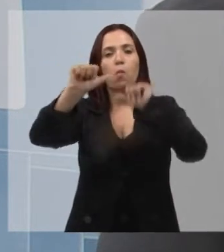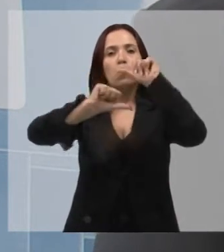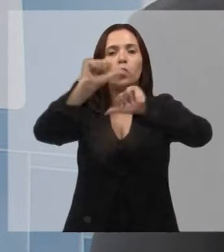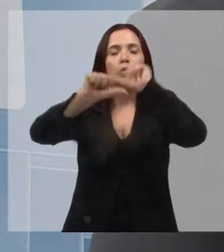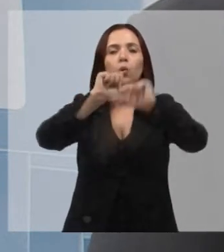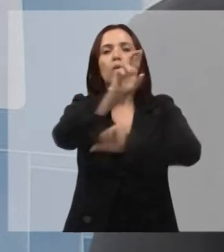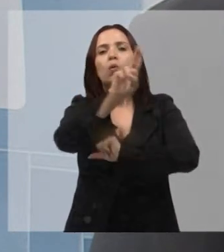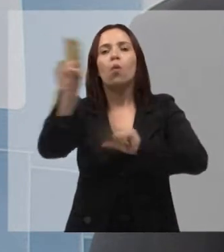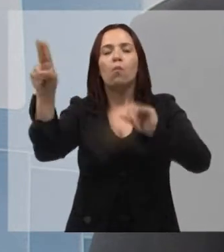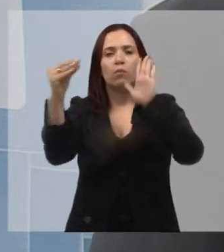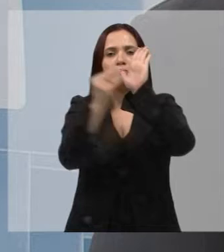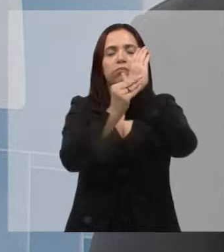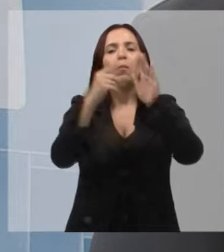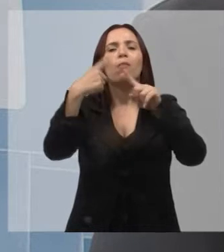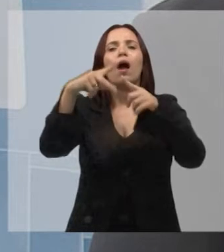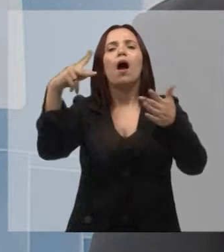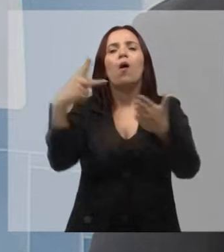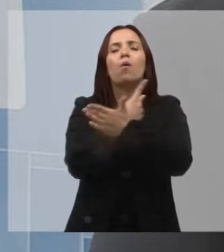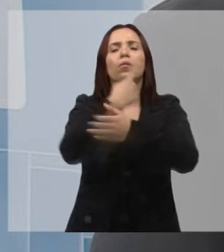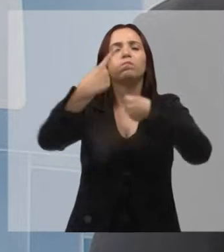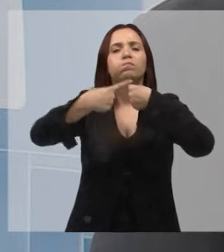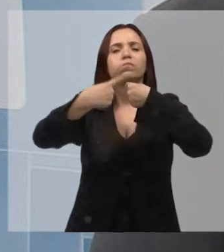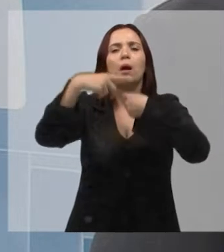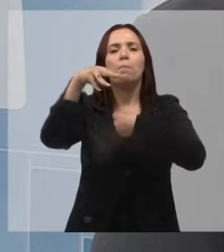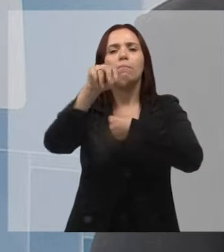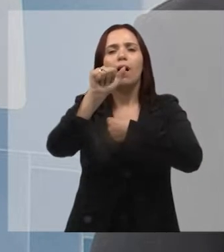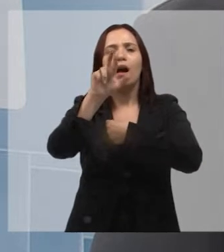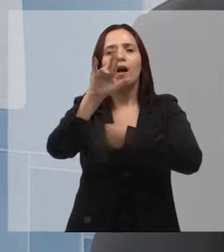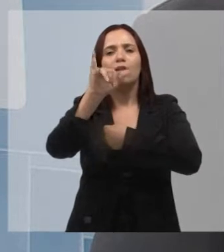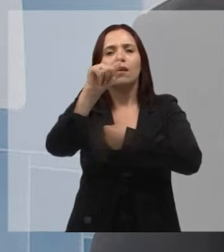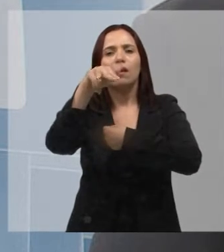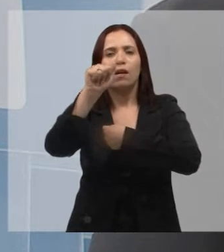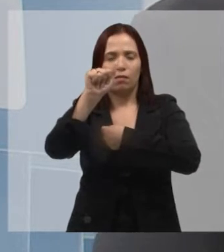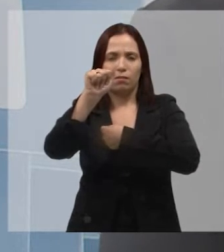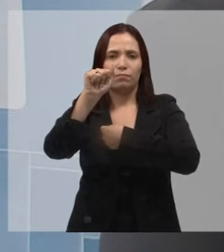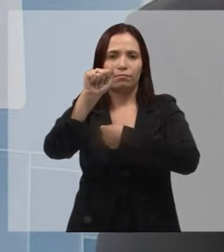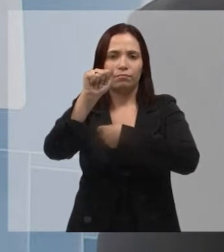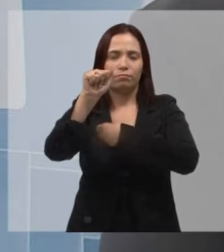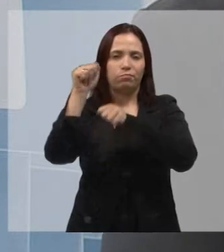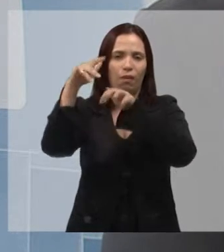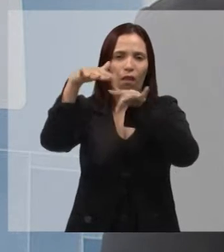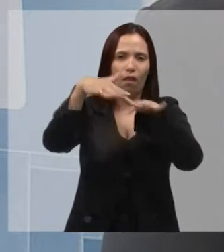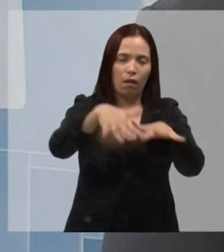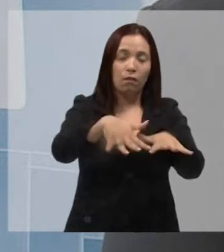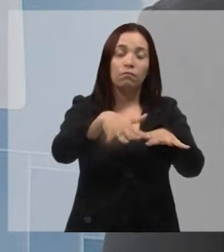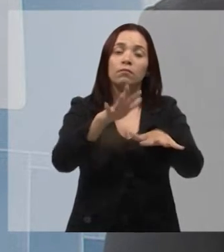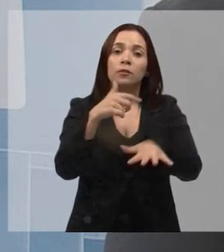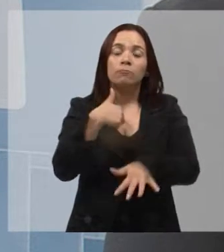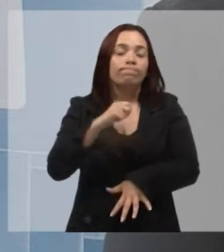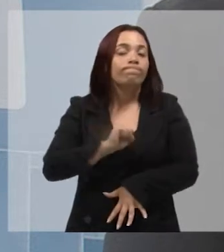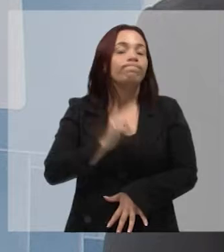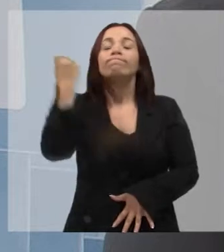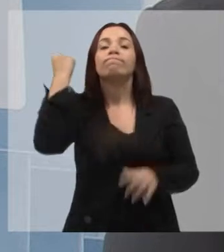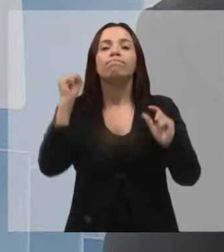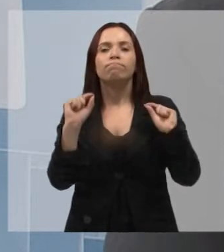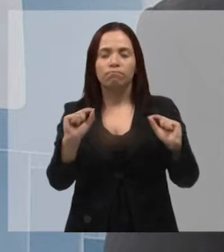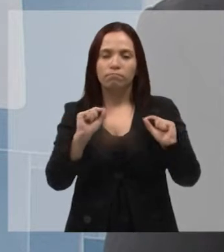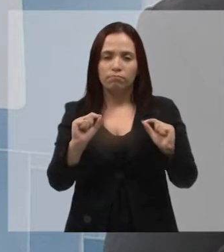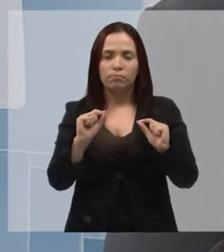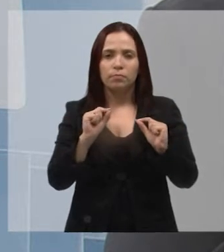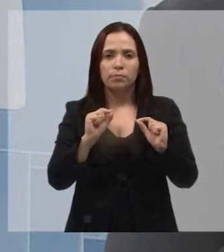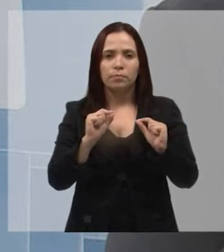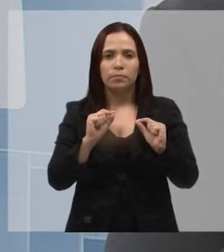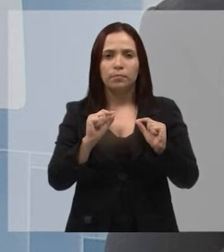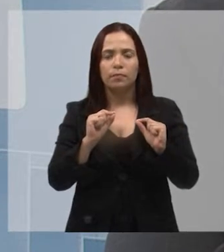depois do caso de Mariana. O que me revolta é que fica